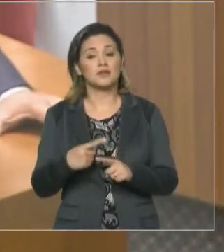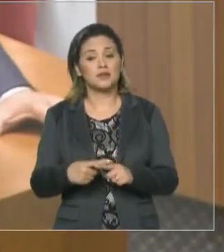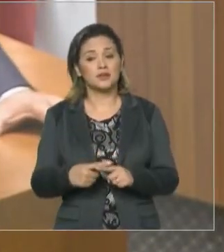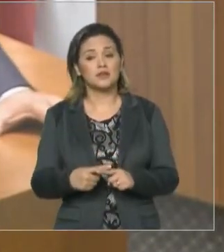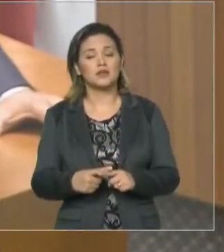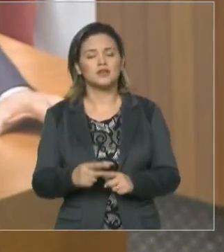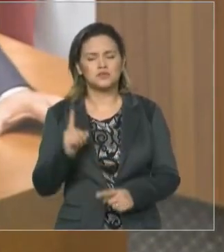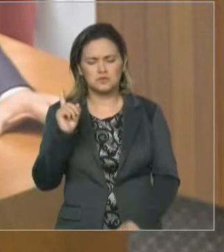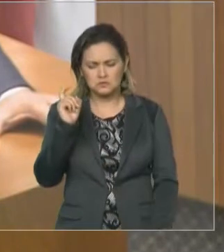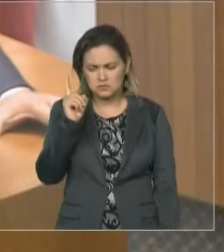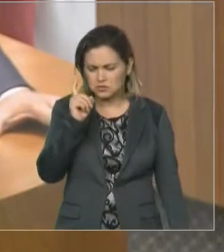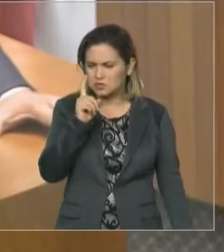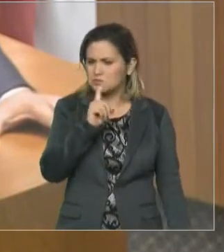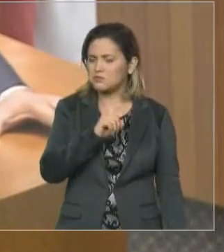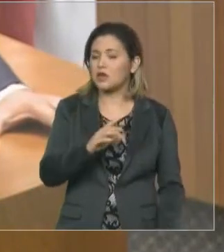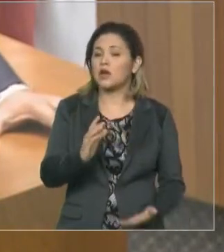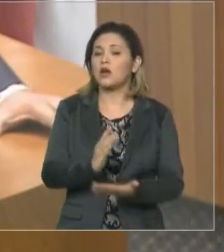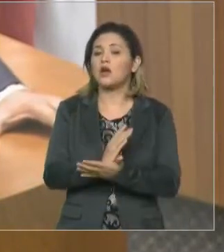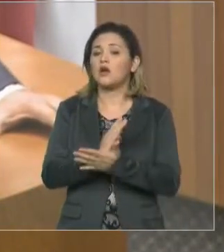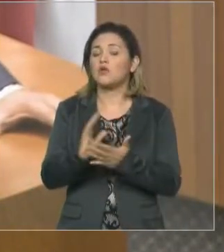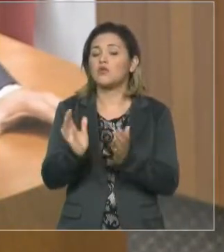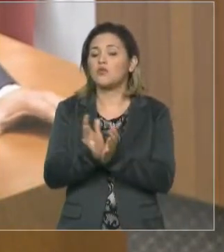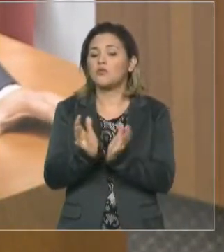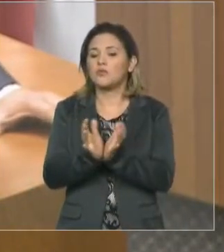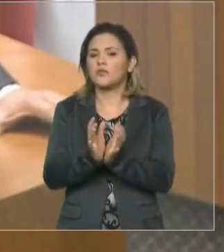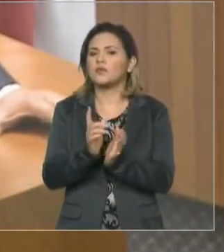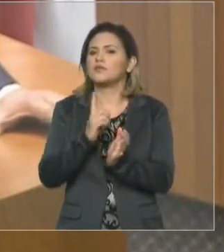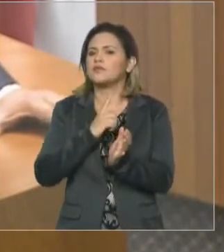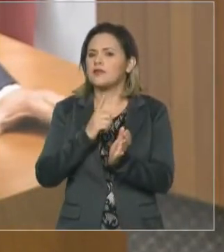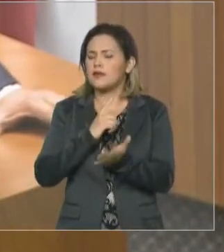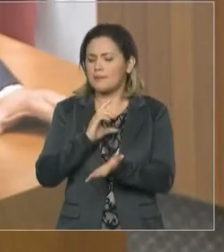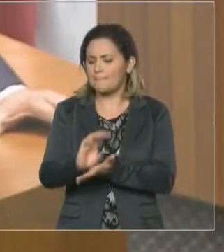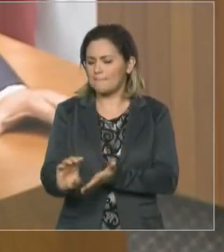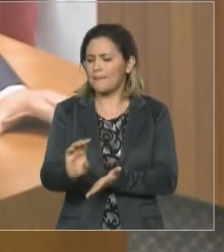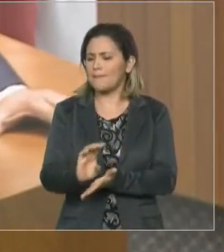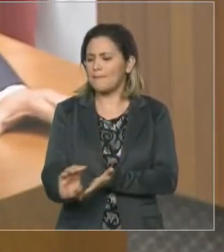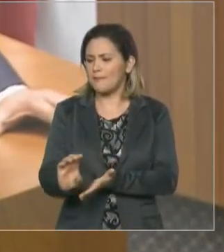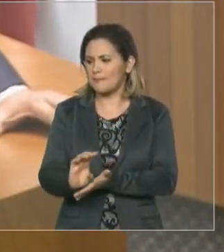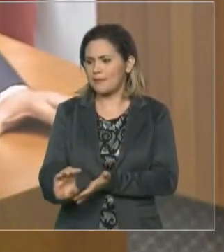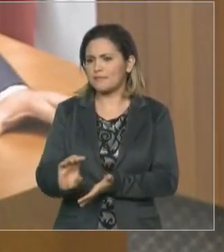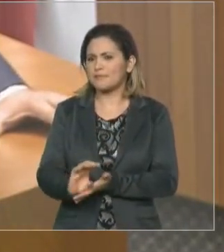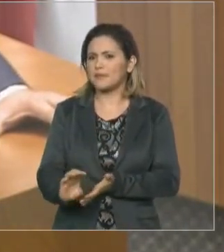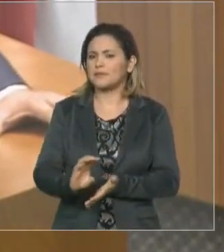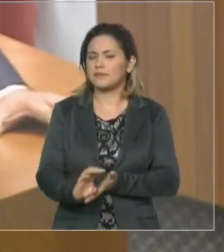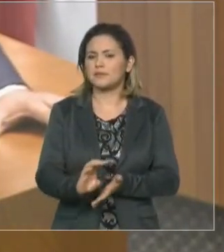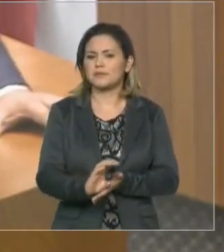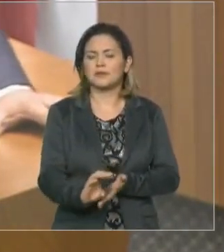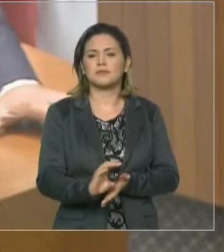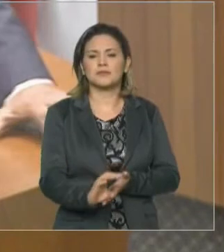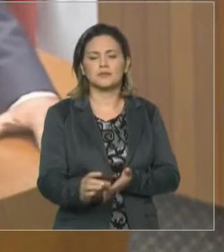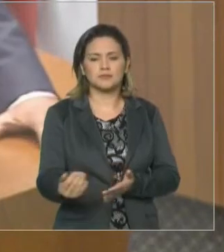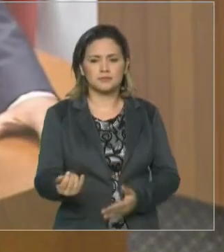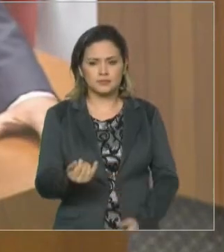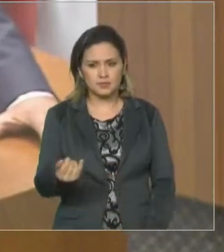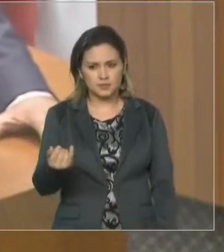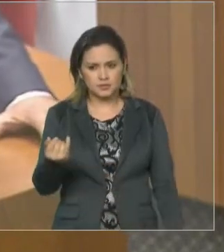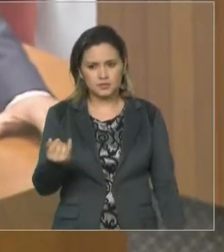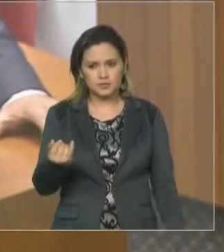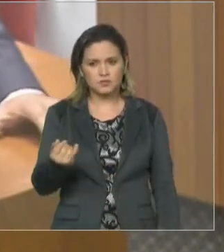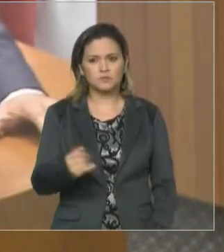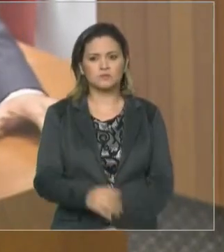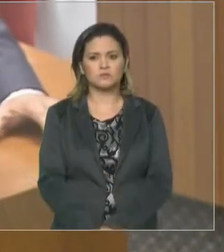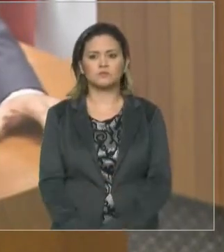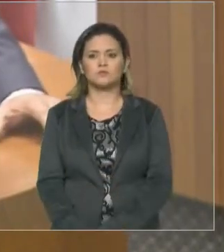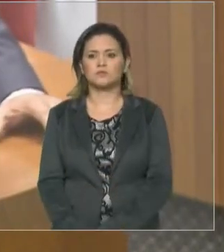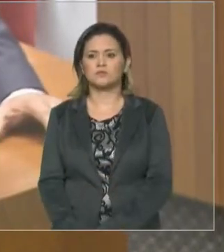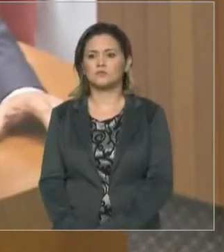que têm um apoio financeiro muito grande, através de patrocinadores, de times que